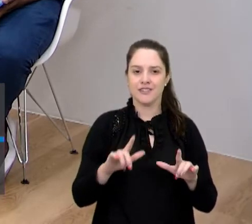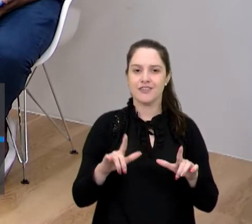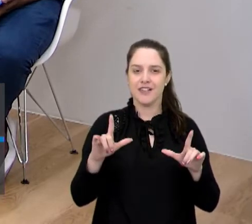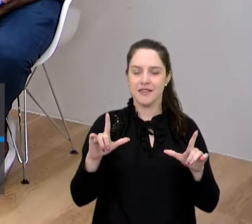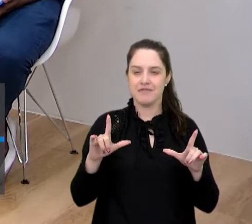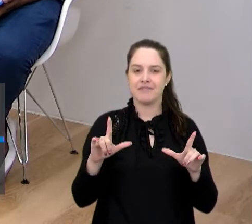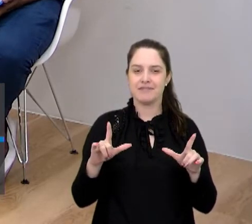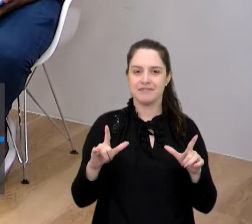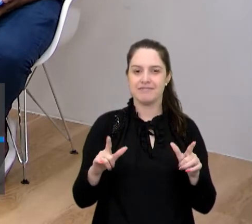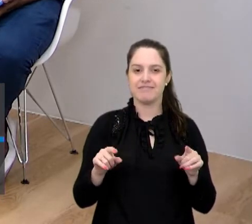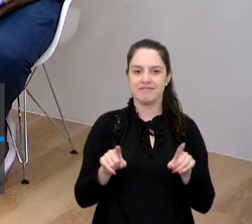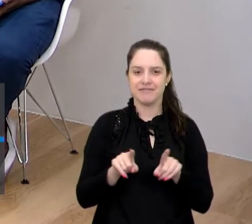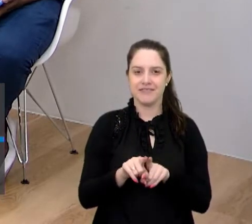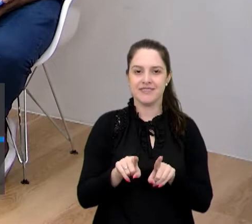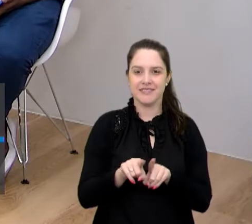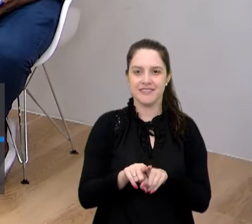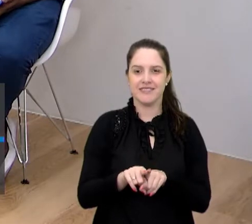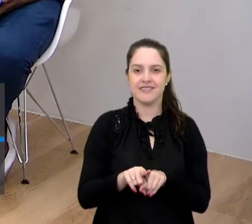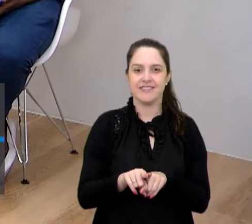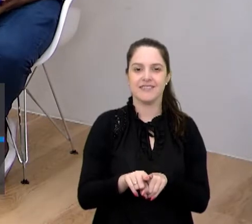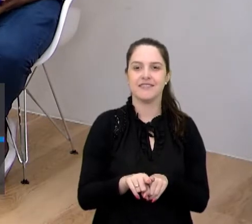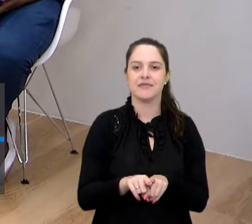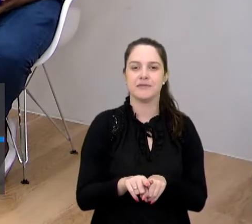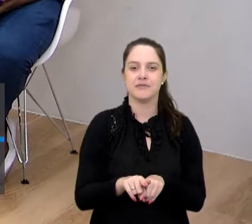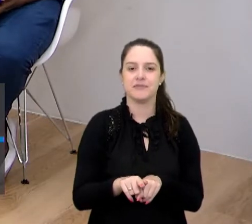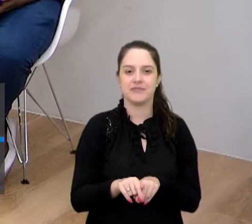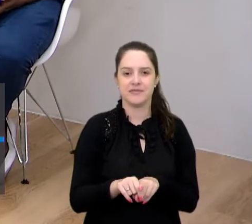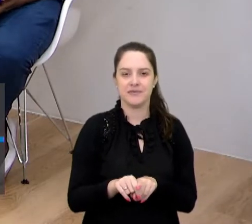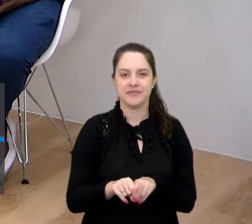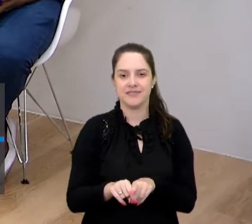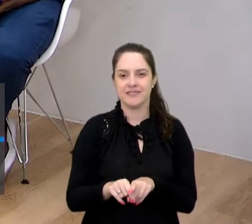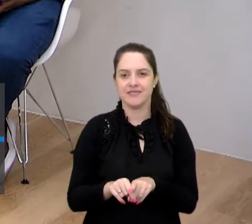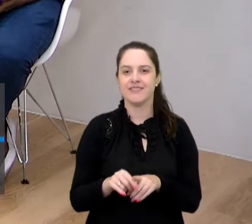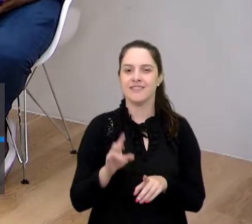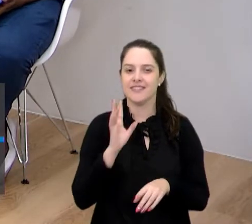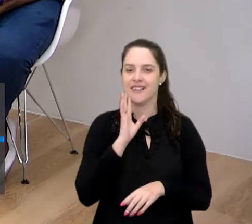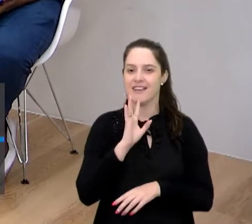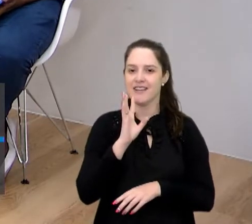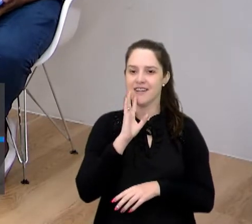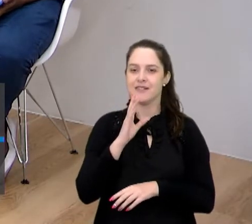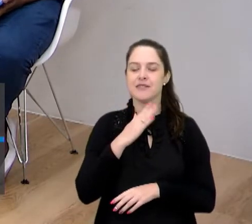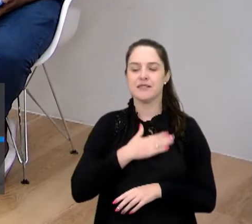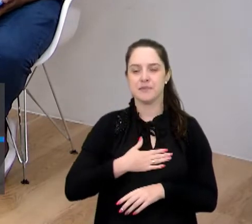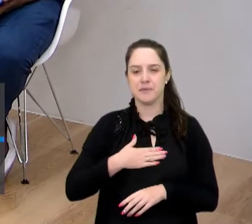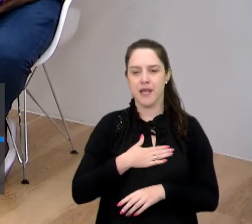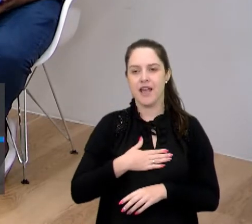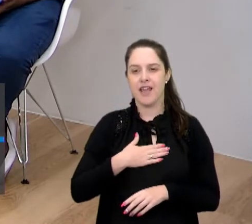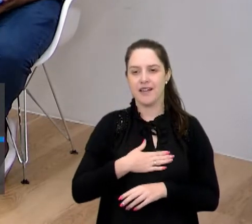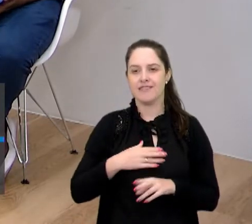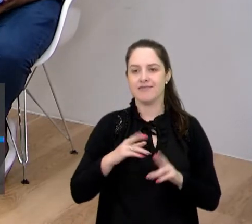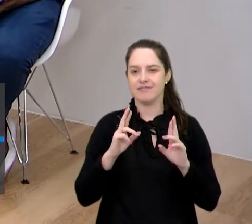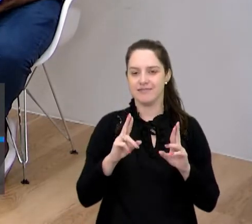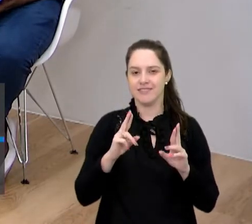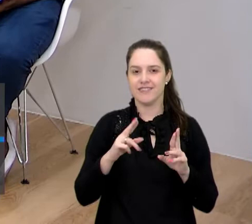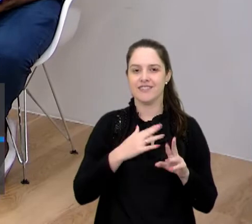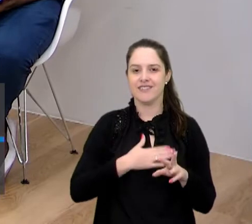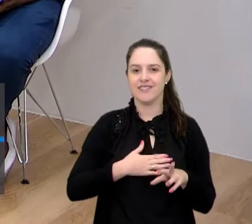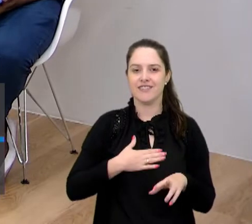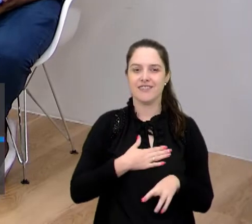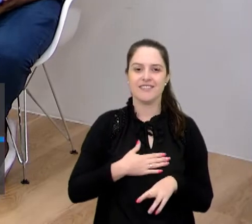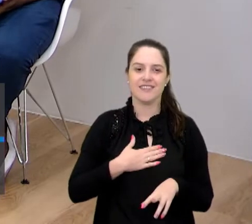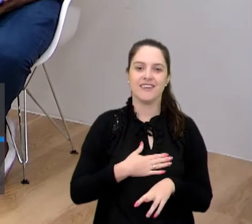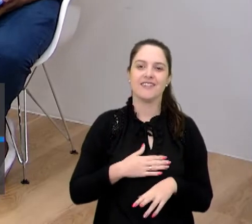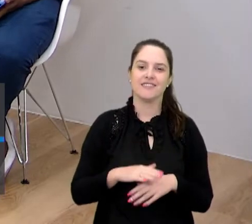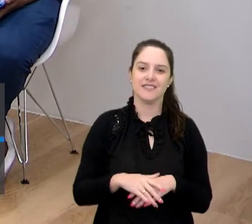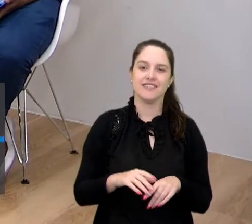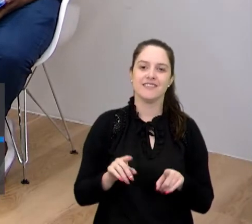tá? Tá muito engraçado. Eu que fiz isso aí, você gostou? Tá de parabéns. Nossa, que legal. Eu espero que seja verdade mesmo, que depois que desligar a câmera você fale que gostou mesmo. Não,